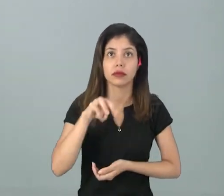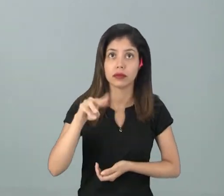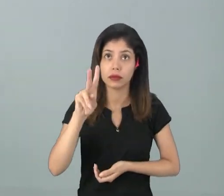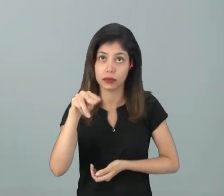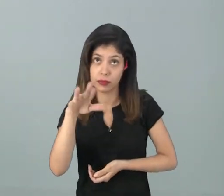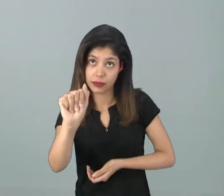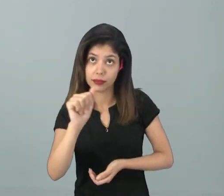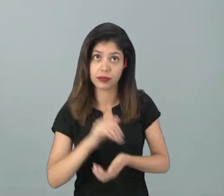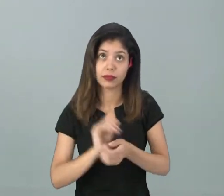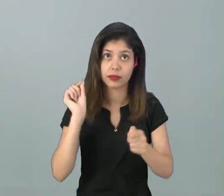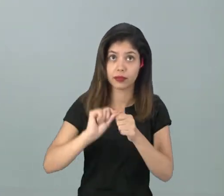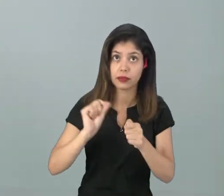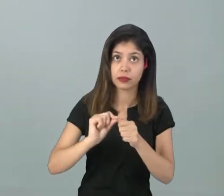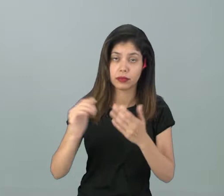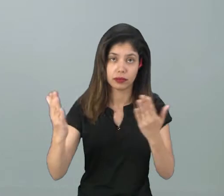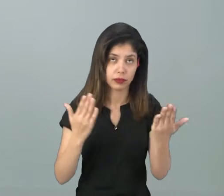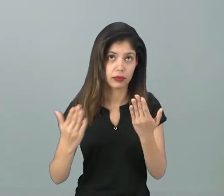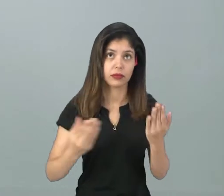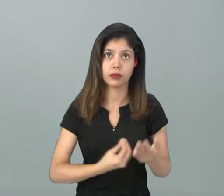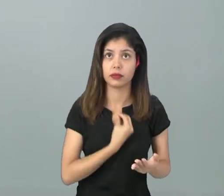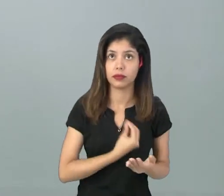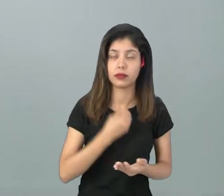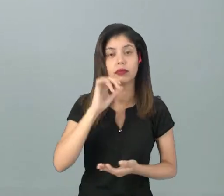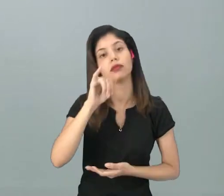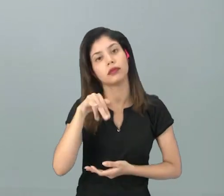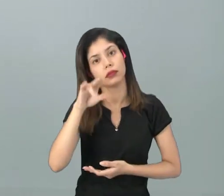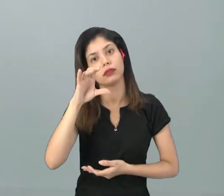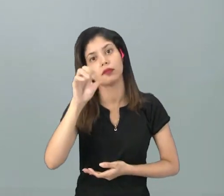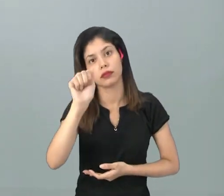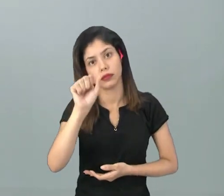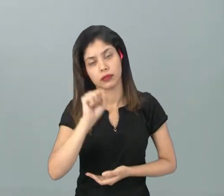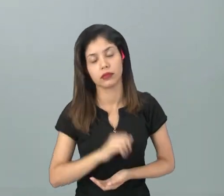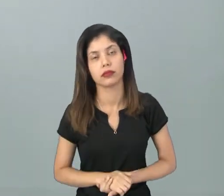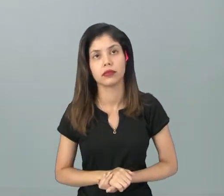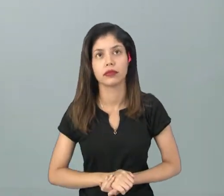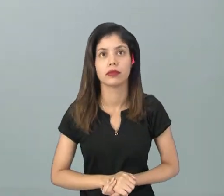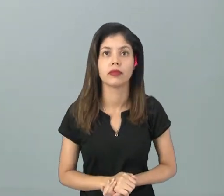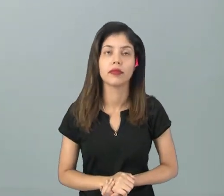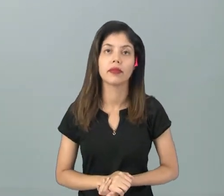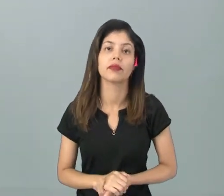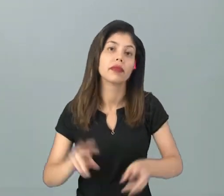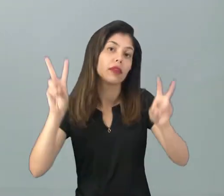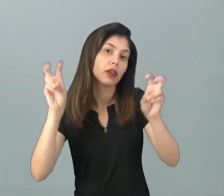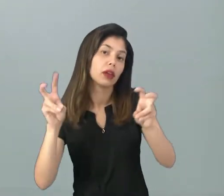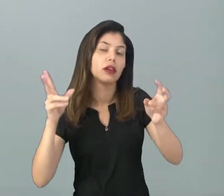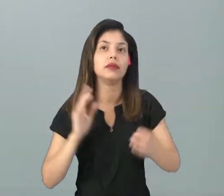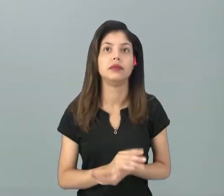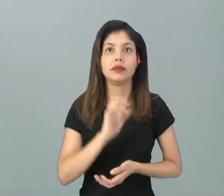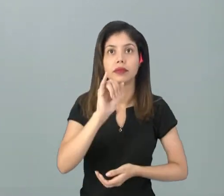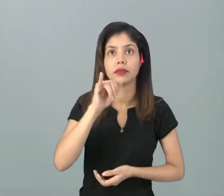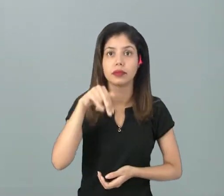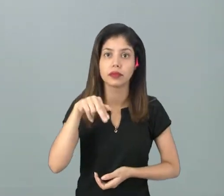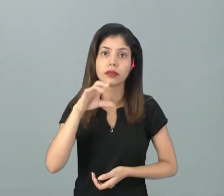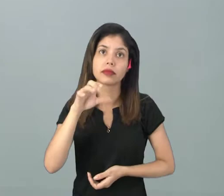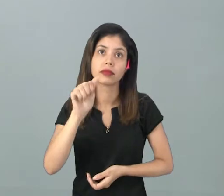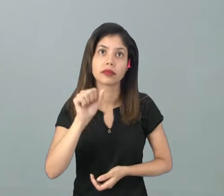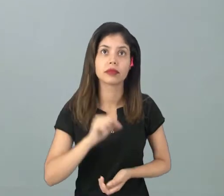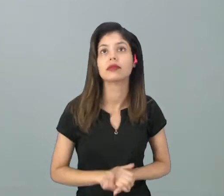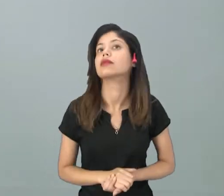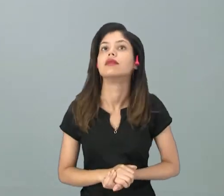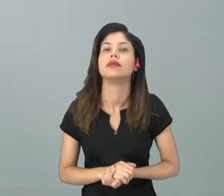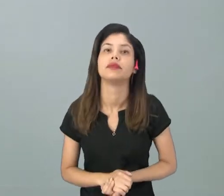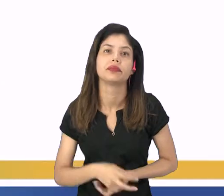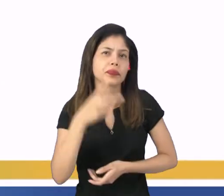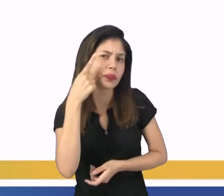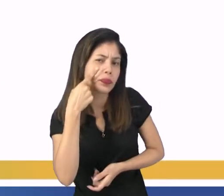astecas, fazendo um paralelo com o presente, Então, nosso assunto hoje vai ser sobre os incas.